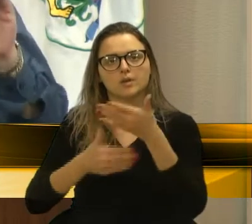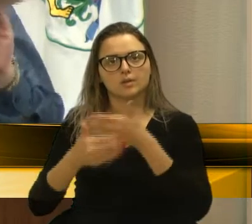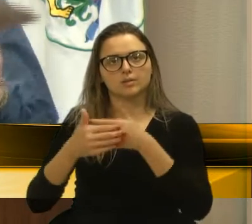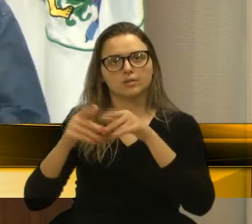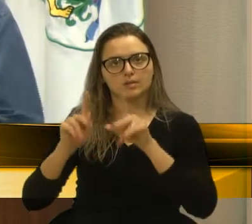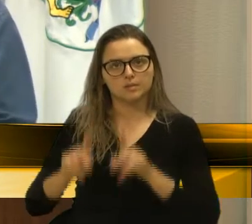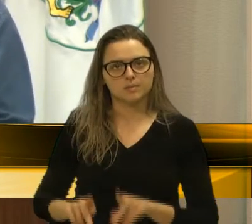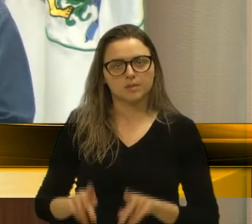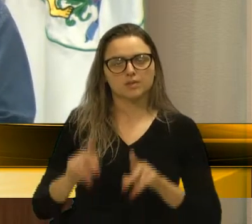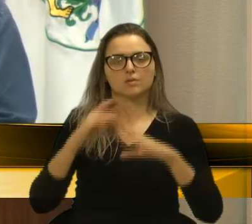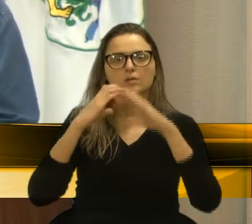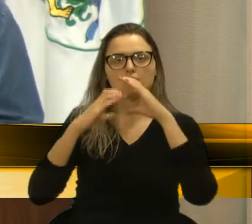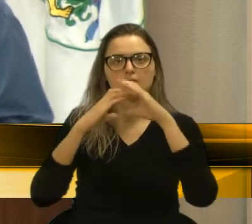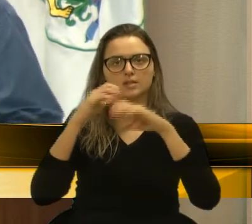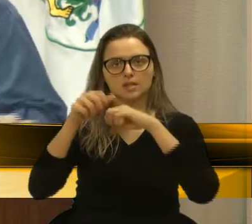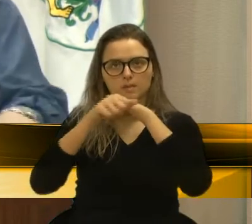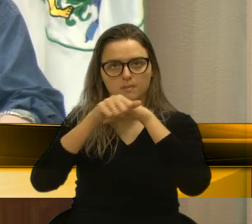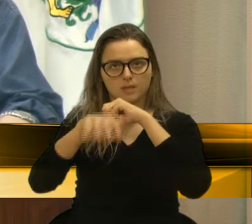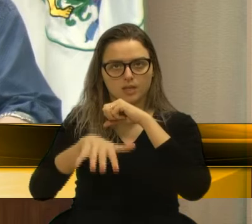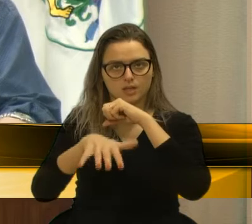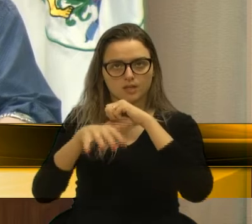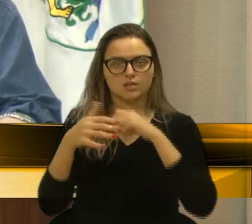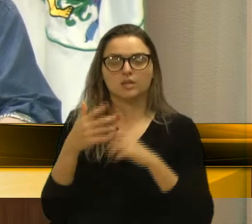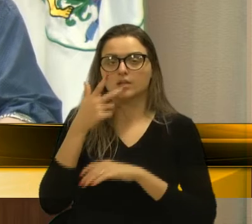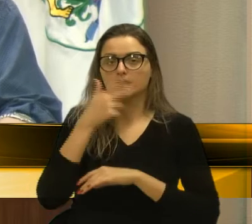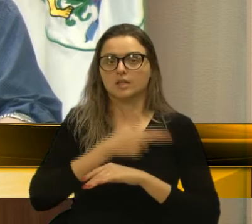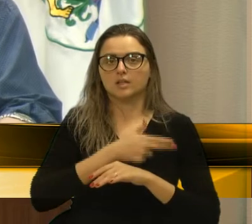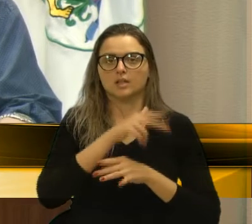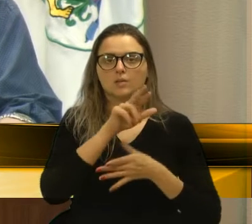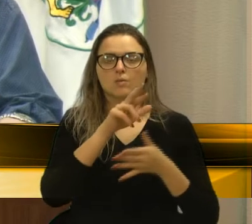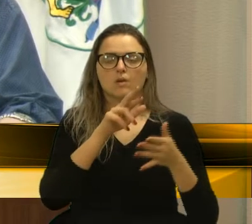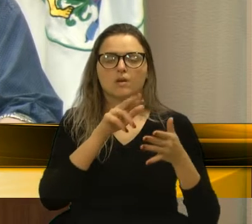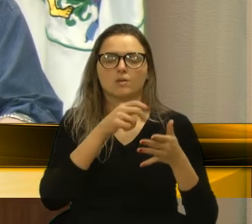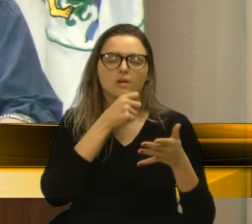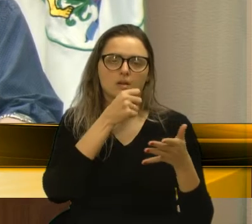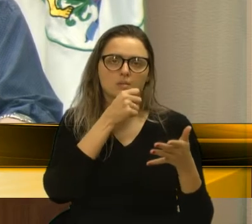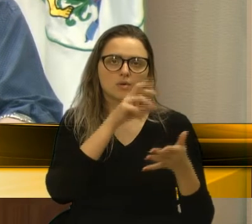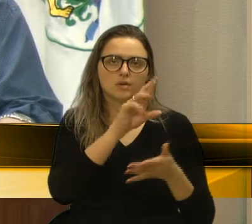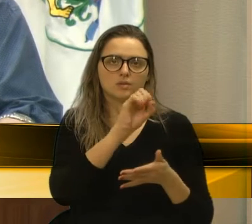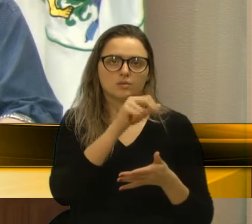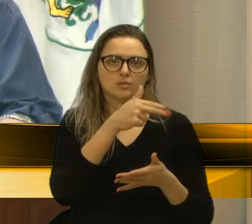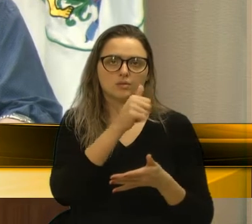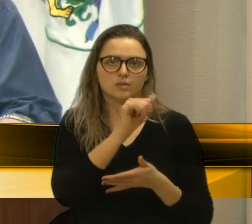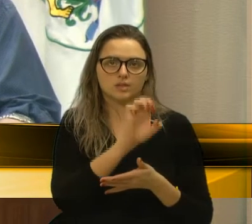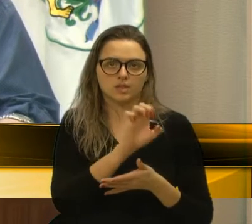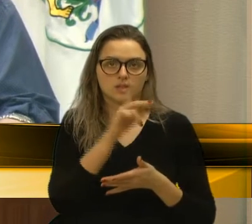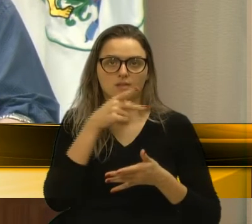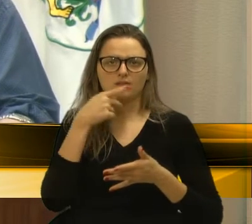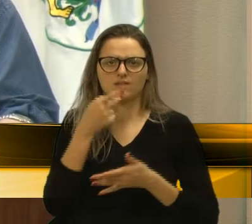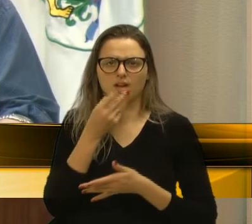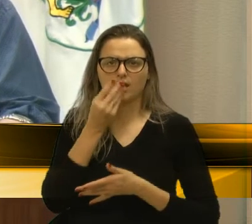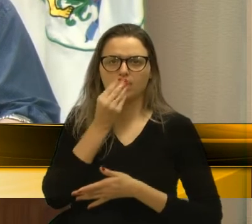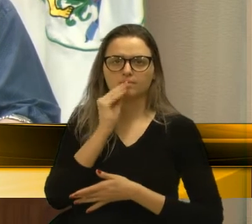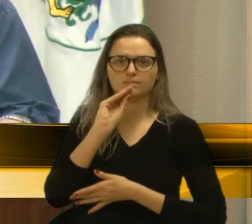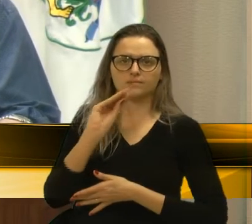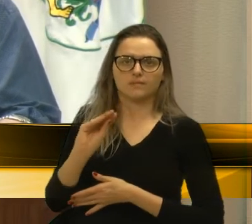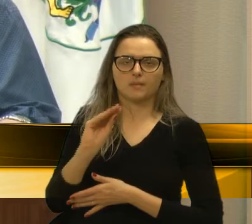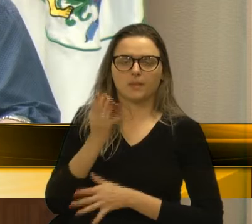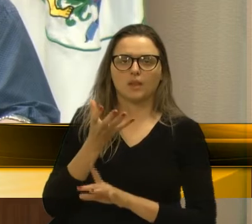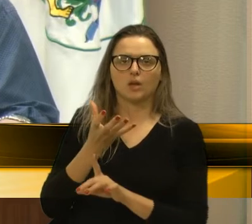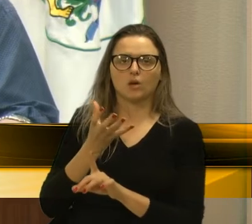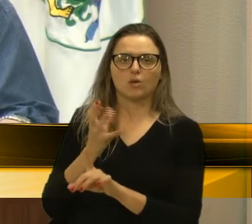de comunicação, como fez a Rosane de Oliveira, manifestam o seu repúdio a esse tipo